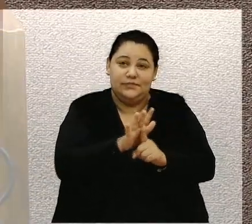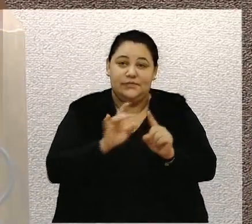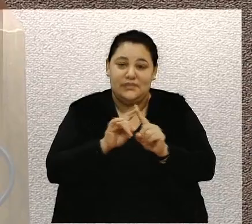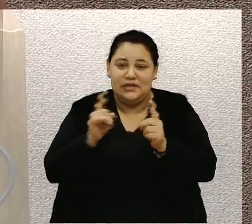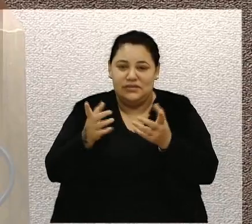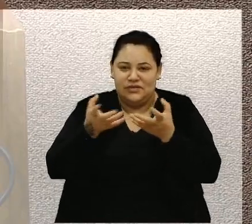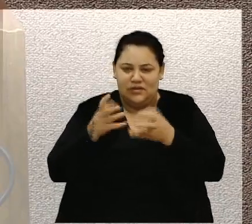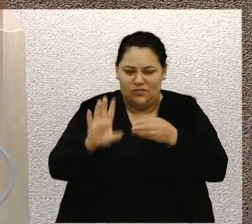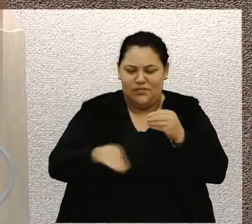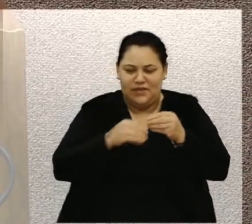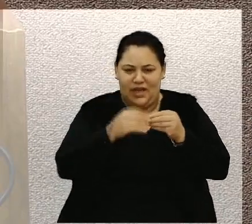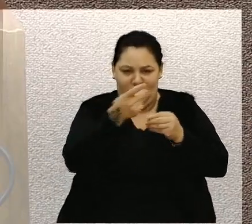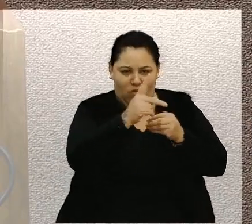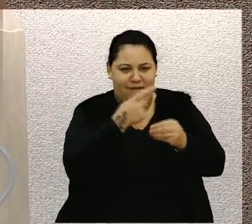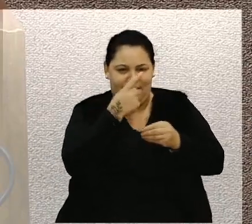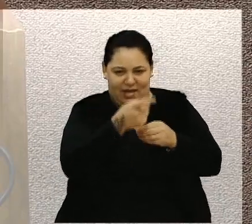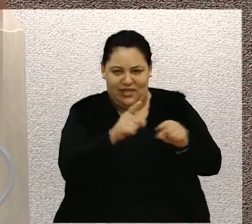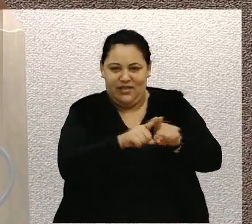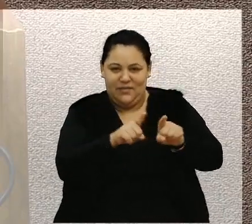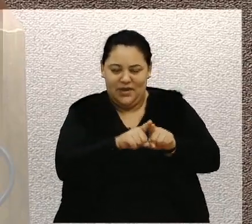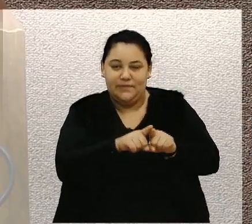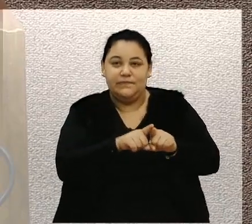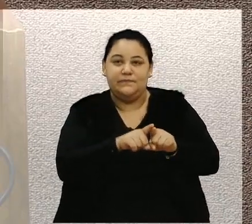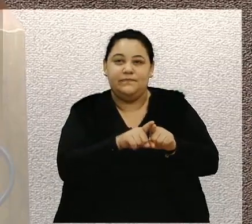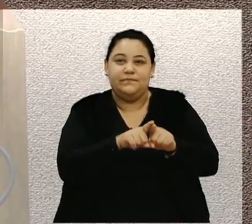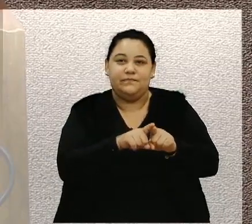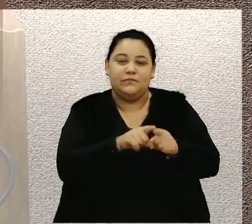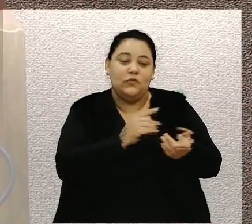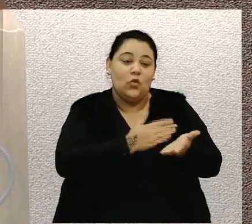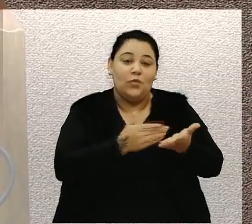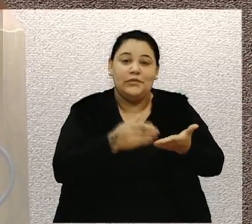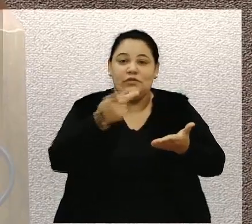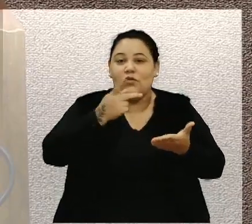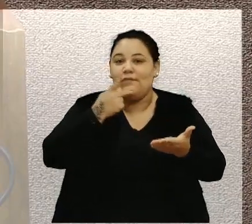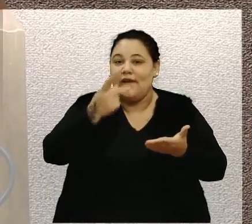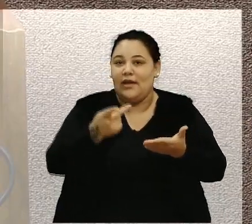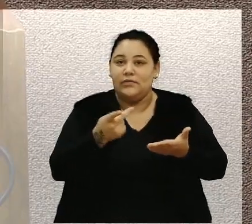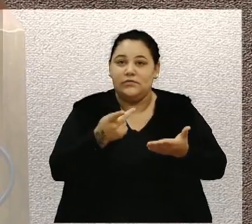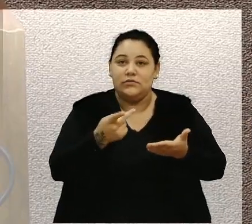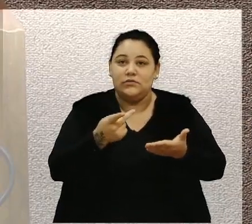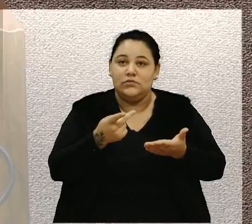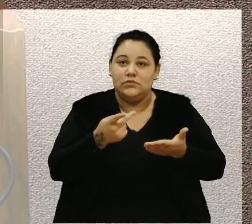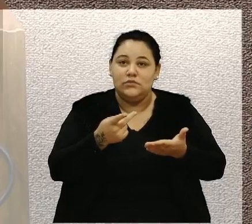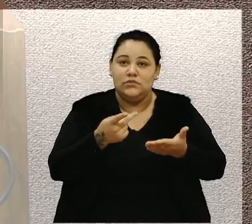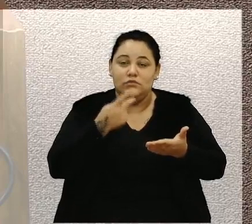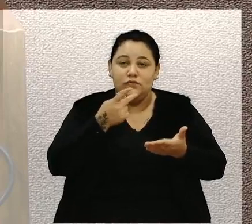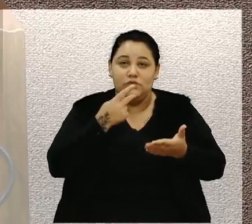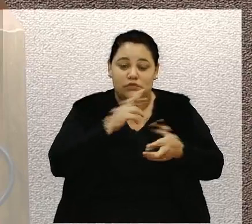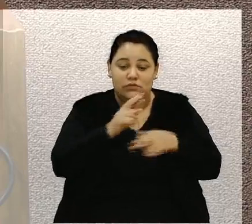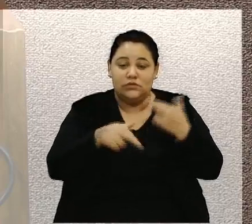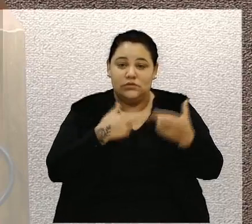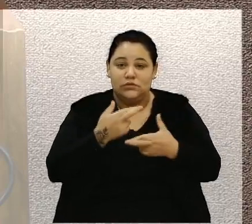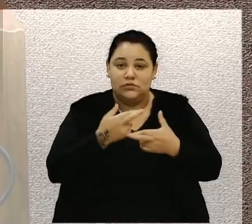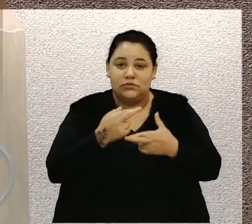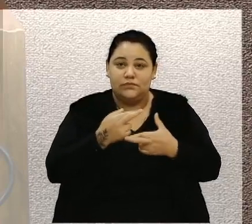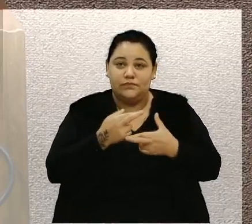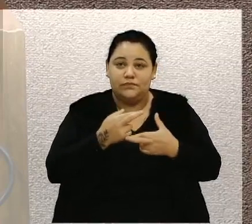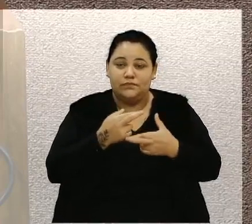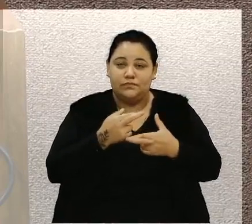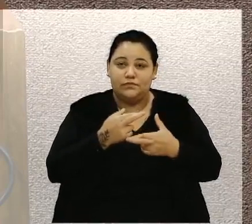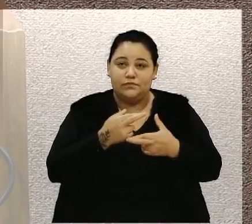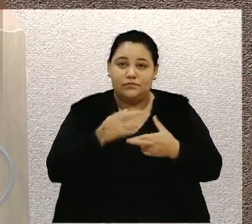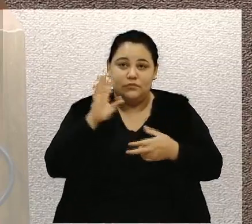uma parte da sua fala, que no início da sua fala, que o senhor falou da questão das decisões